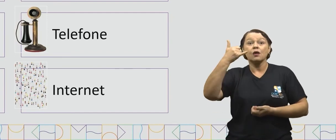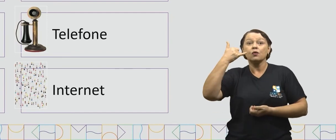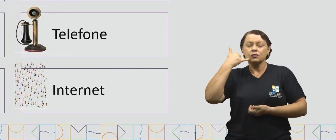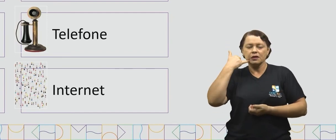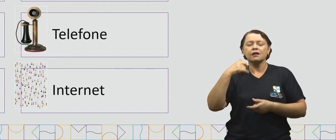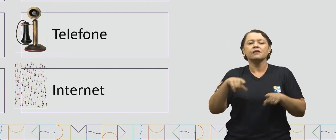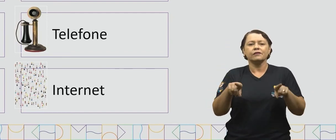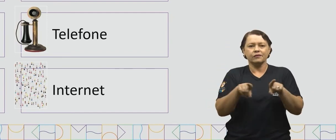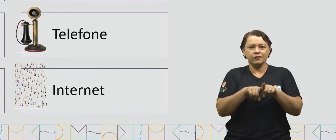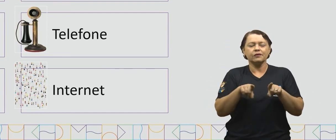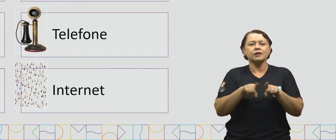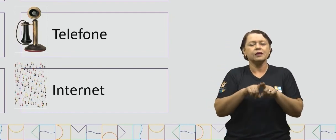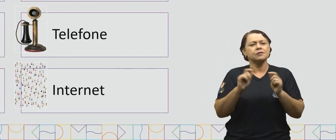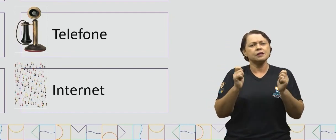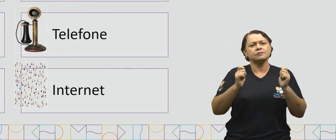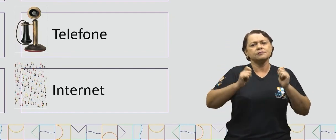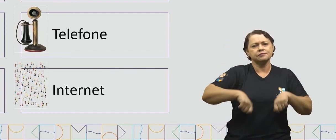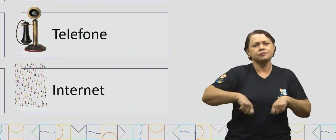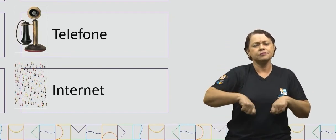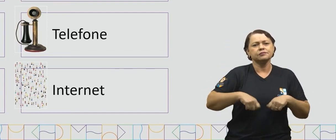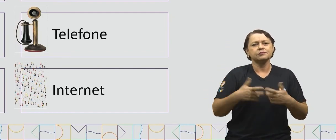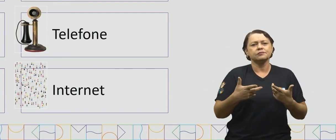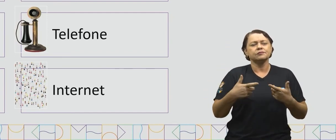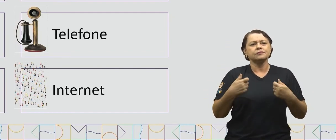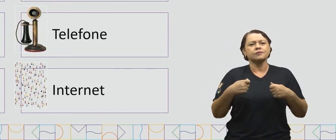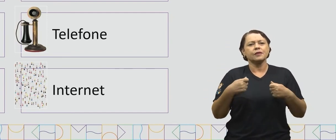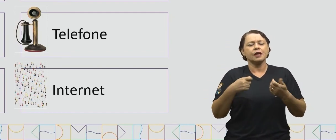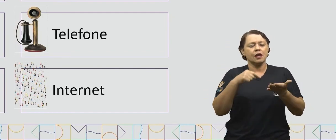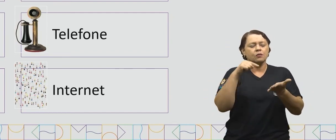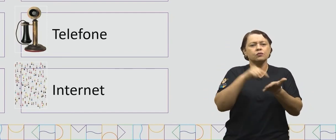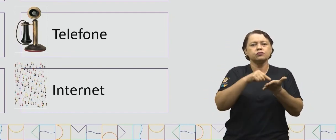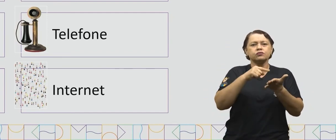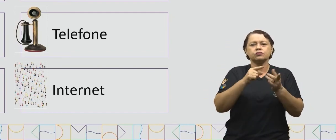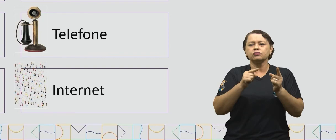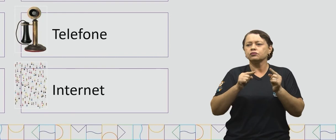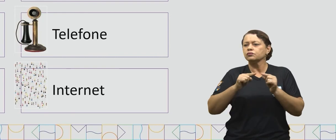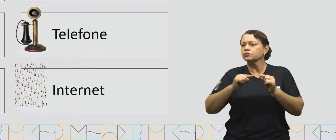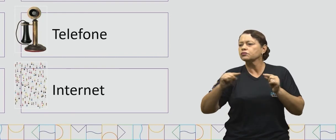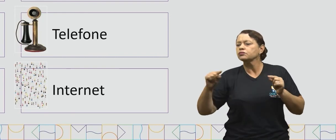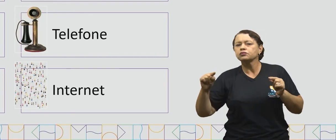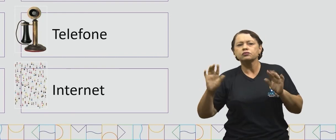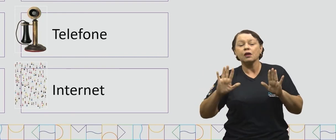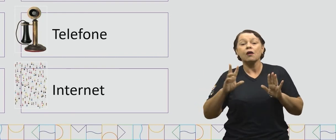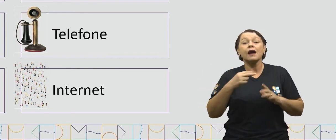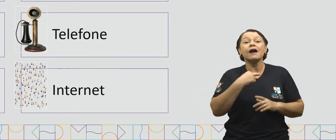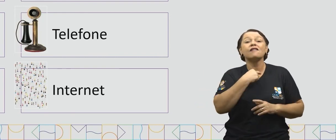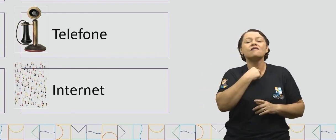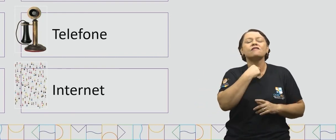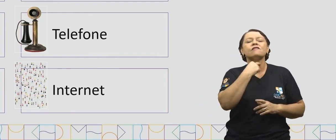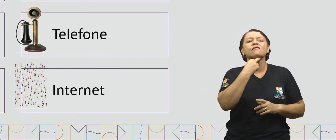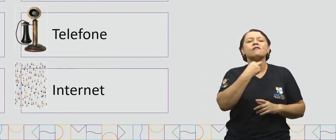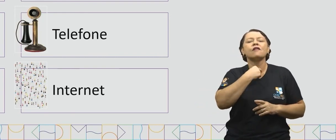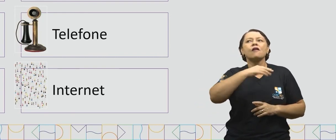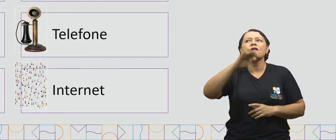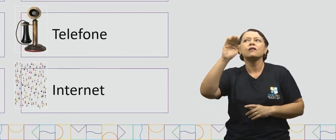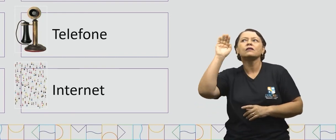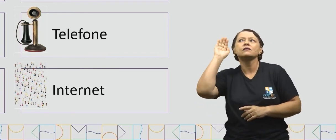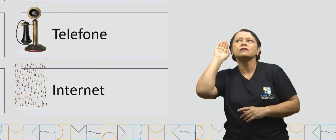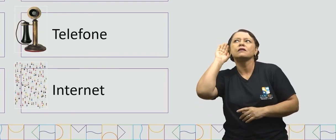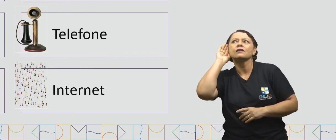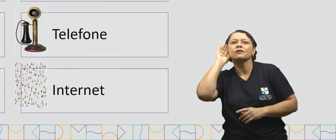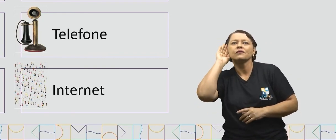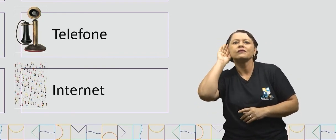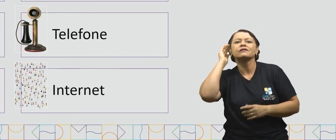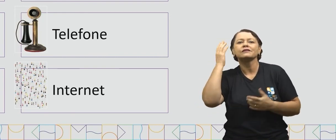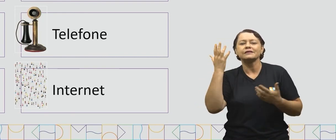telégrafo aprimorado, possibilitou que, ao invés de sinais curtos e longos, a voz podia ser ouvida do outro lado